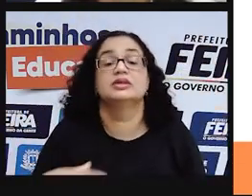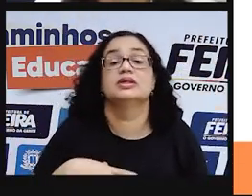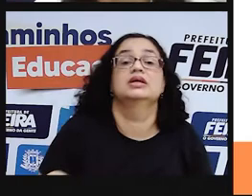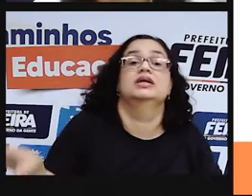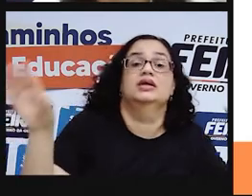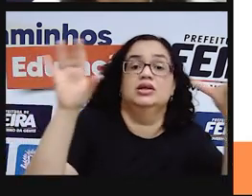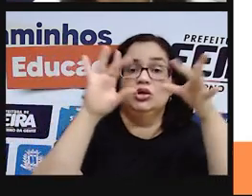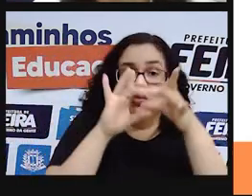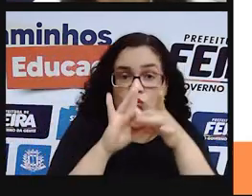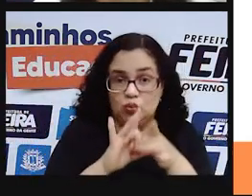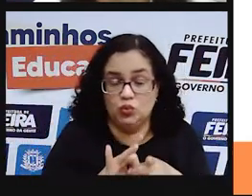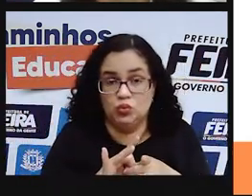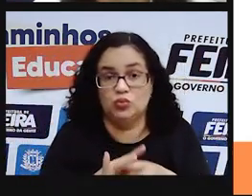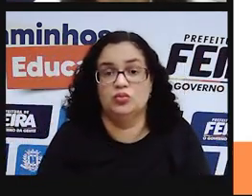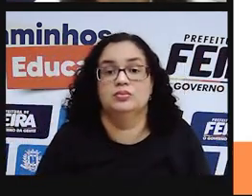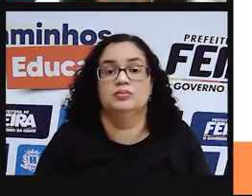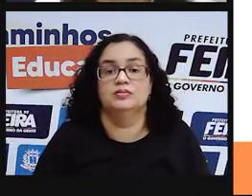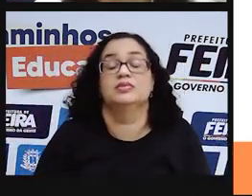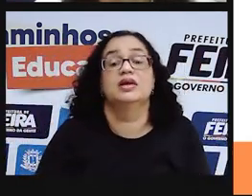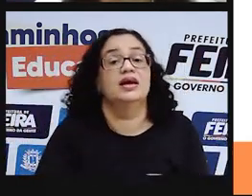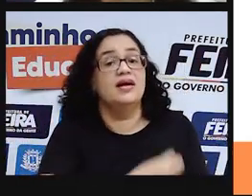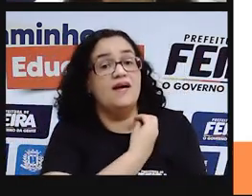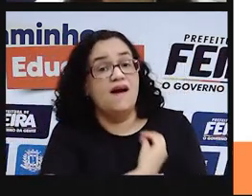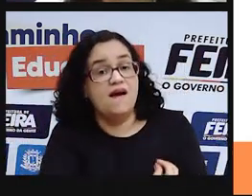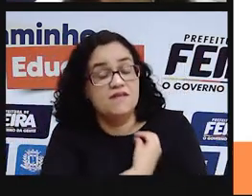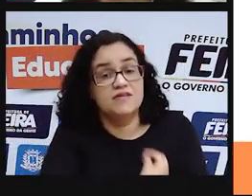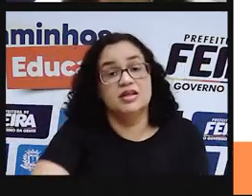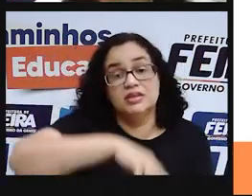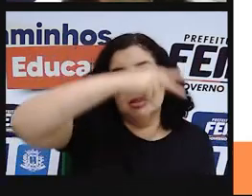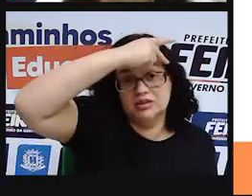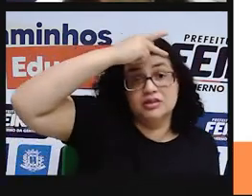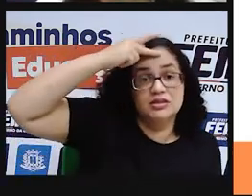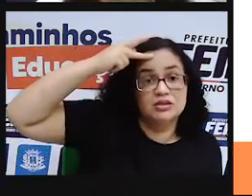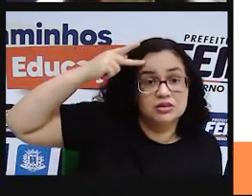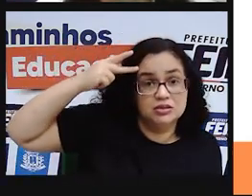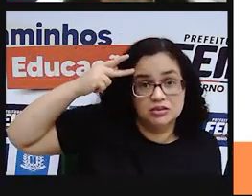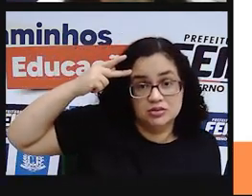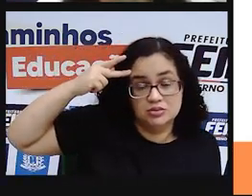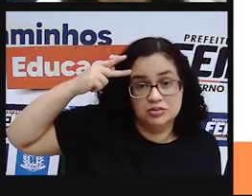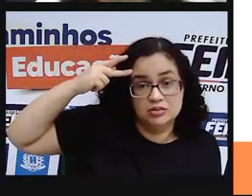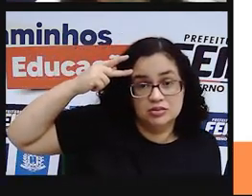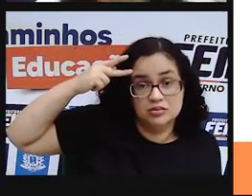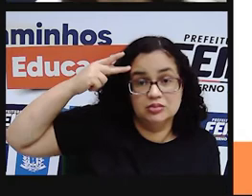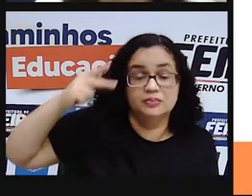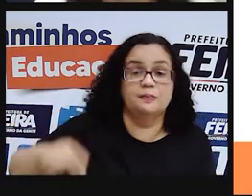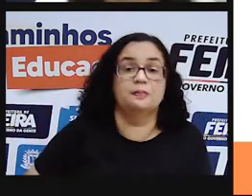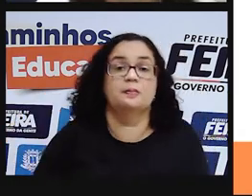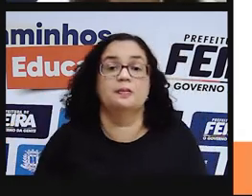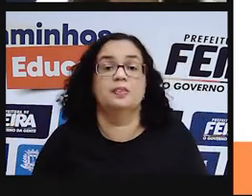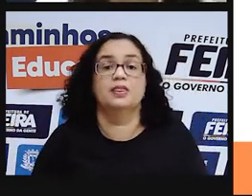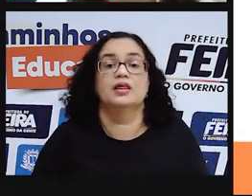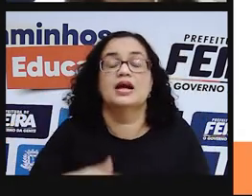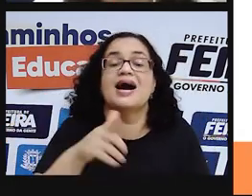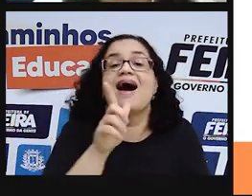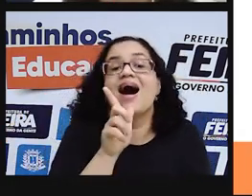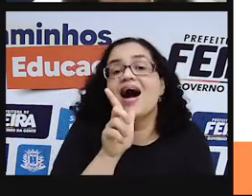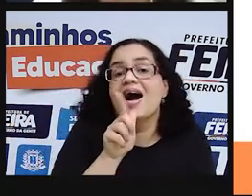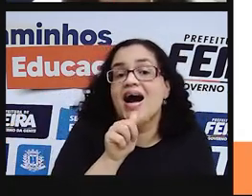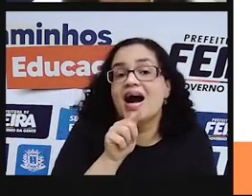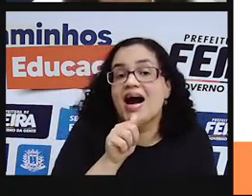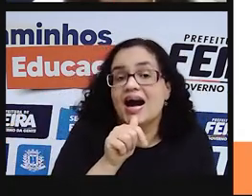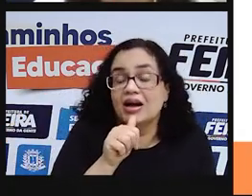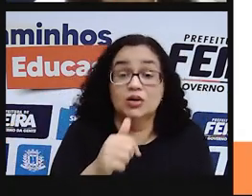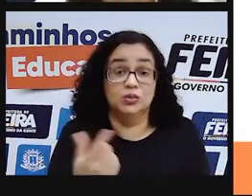relacionadas a a vida das pessoas né então em muitas situações além de água